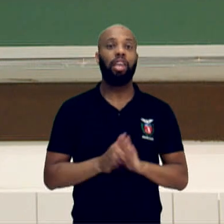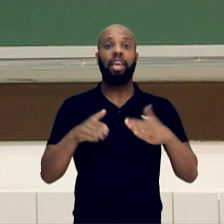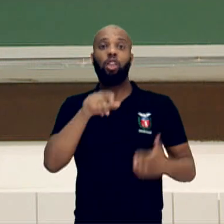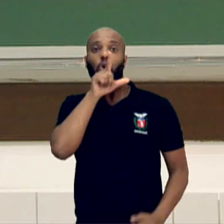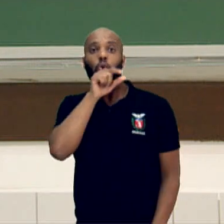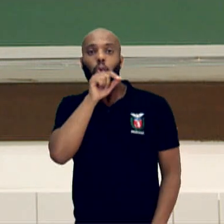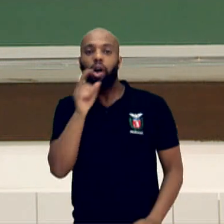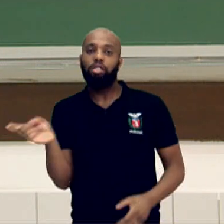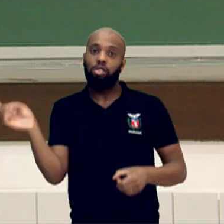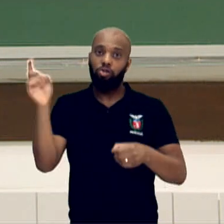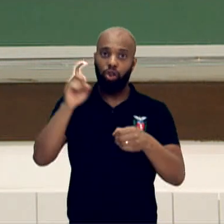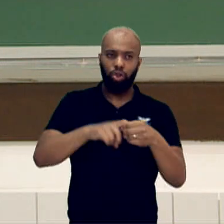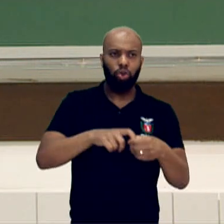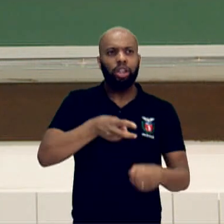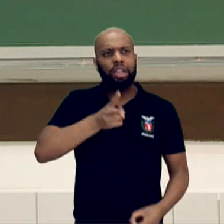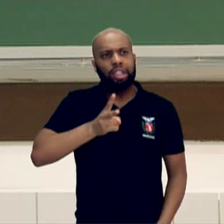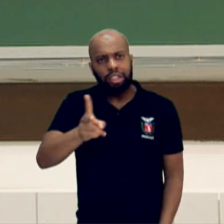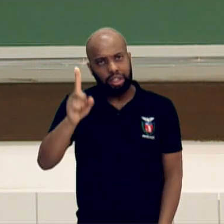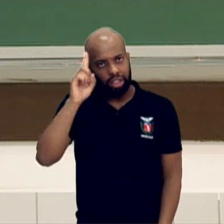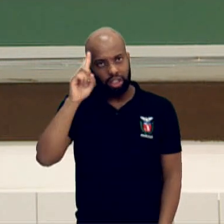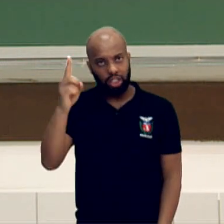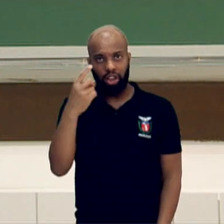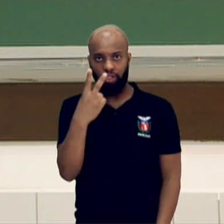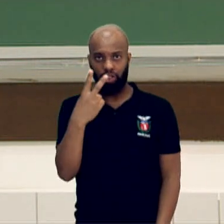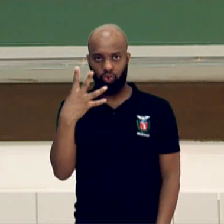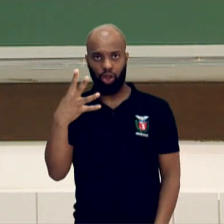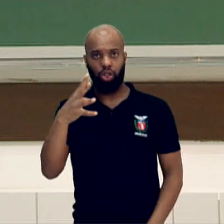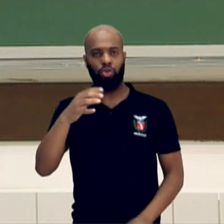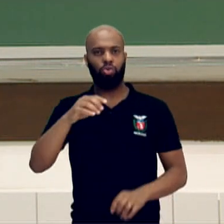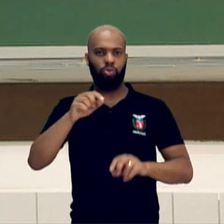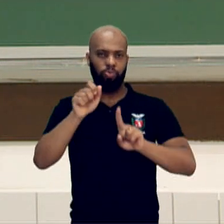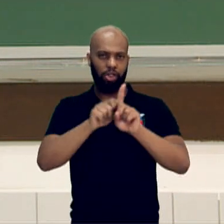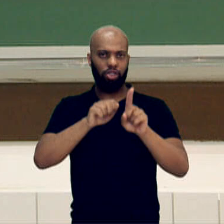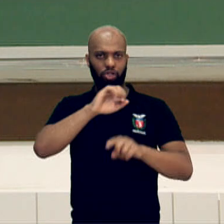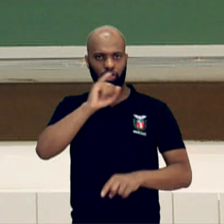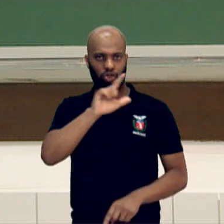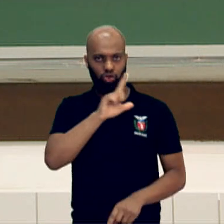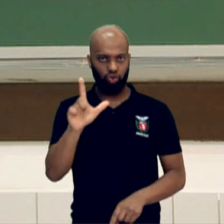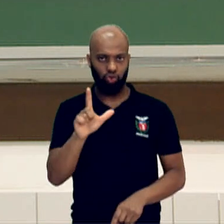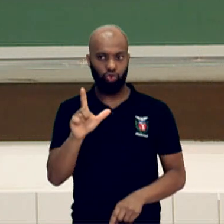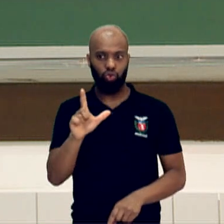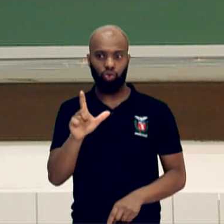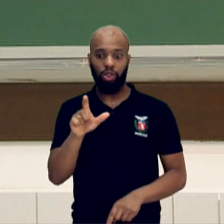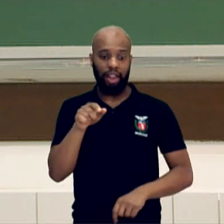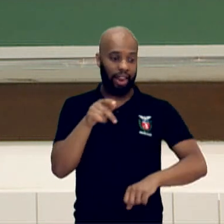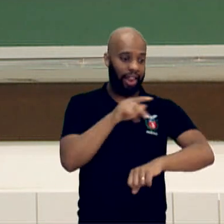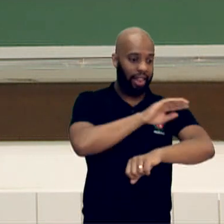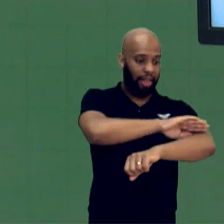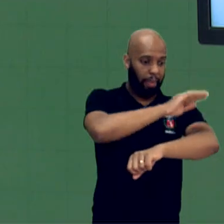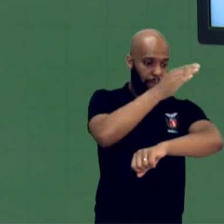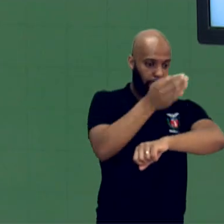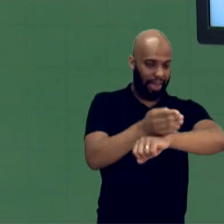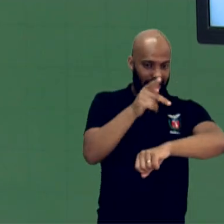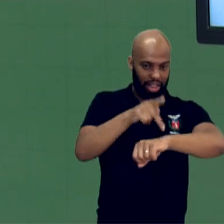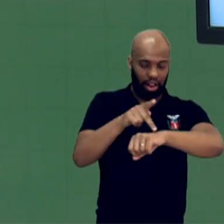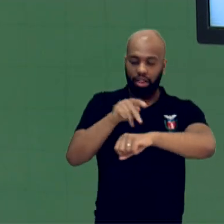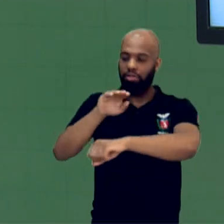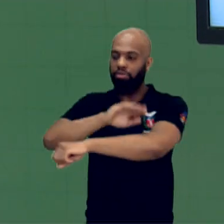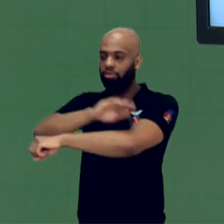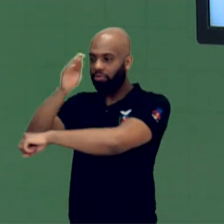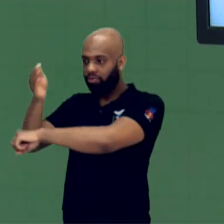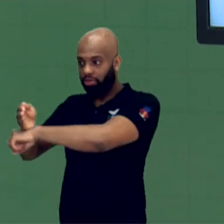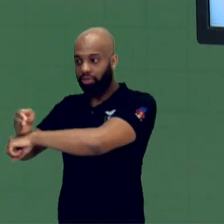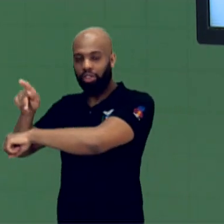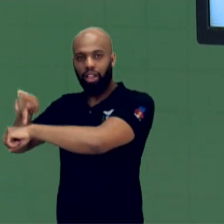humanos, novamente viram a forma humana, lá naquela pedra, à noite, e eles se encontram. E o pássaro consegue